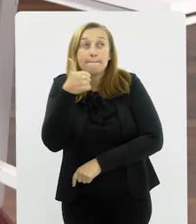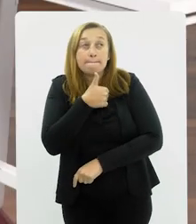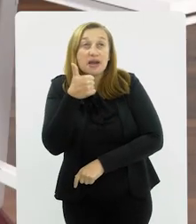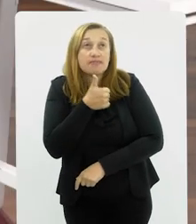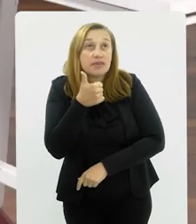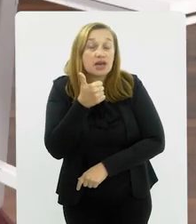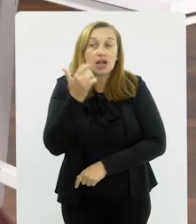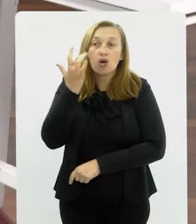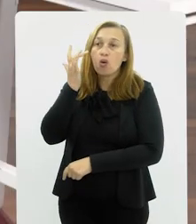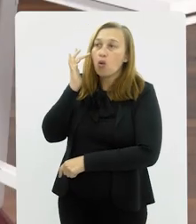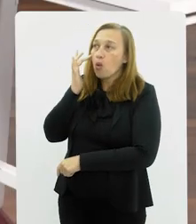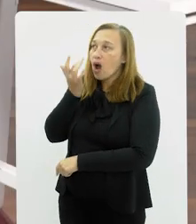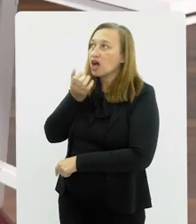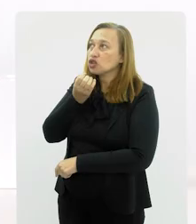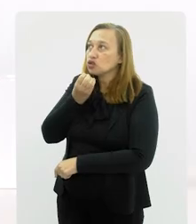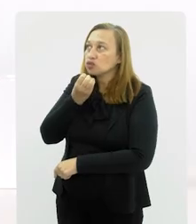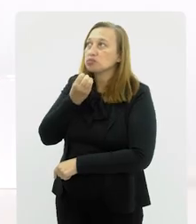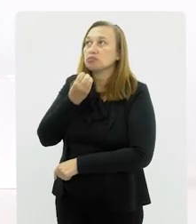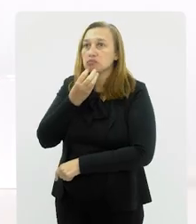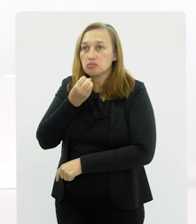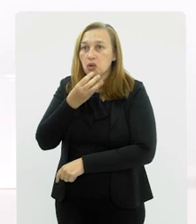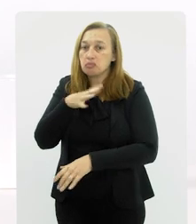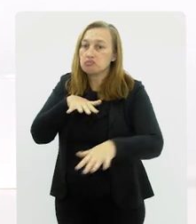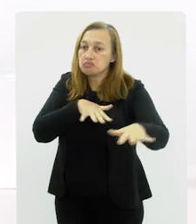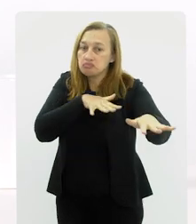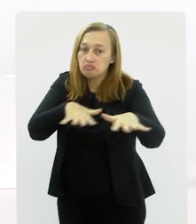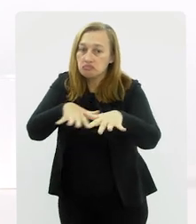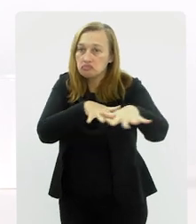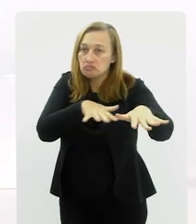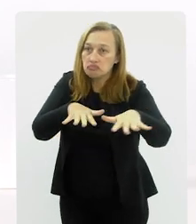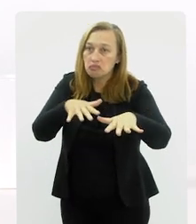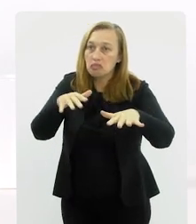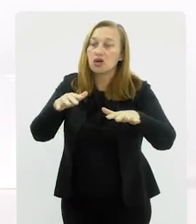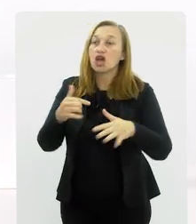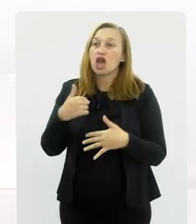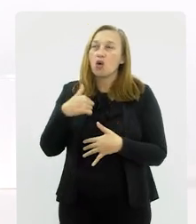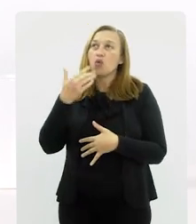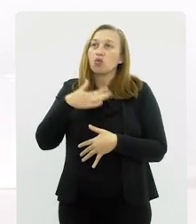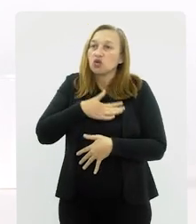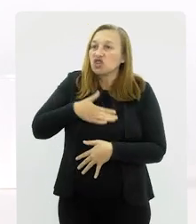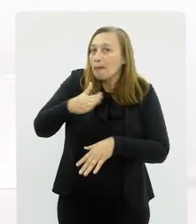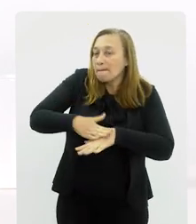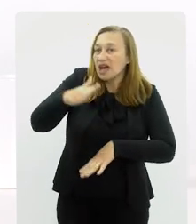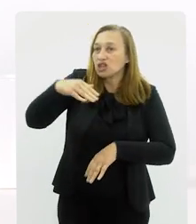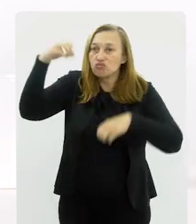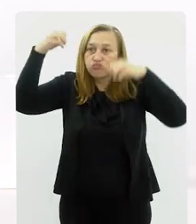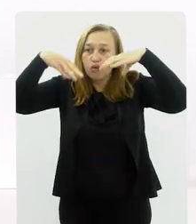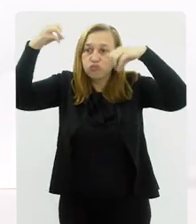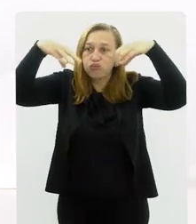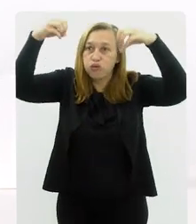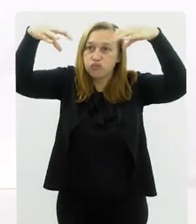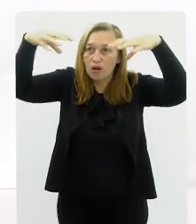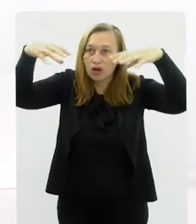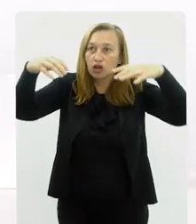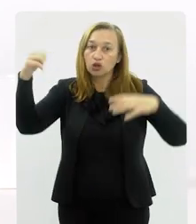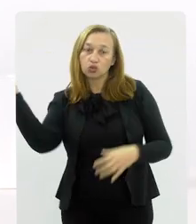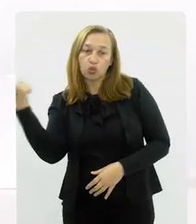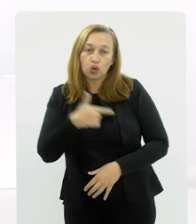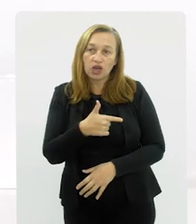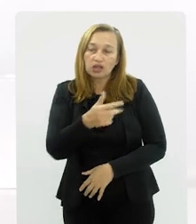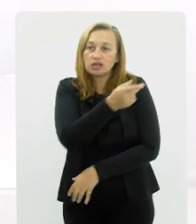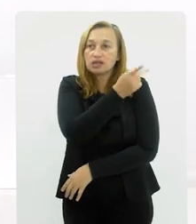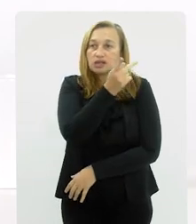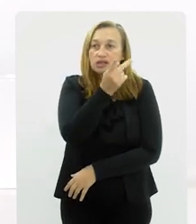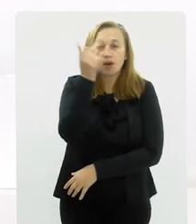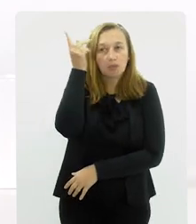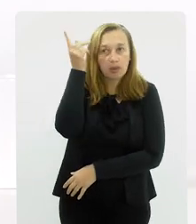muito, muito vantajoso para o desfile, para a festa, né? Eu sempre gostei mais da iluminação daqui do que de São Paulo. Antes mesmo de ter esse